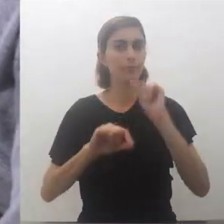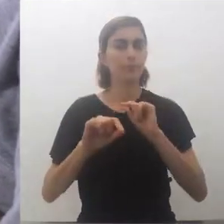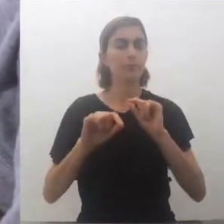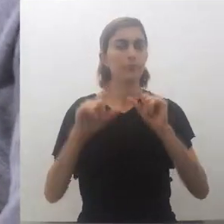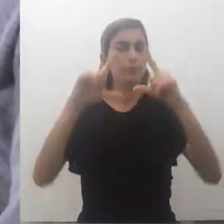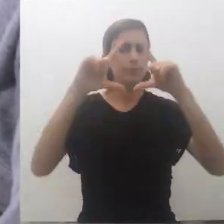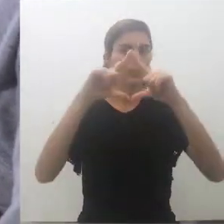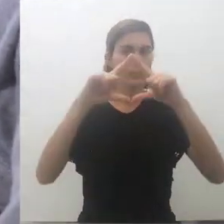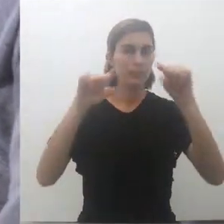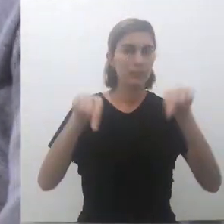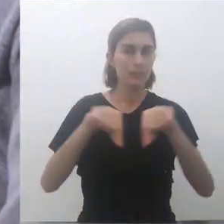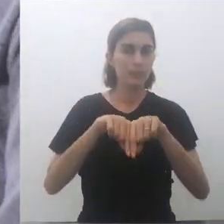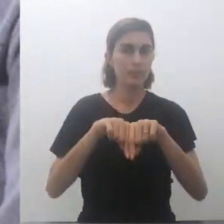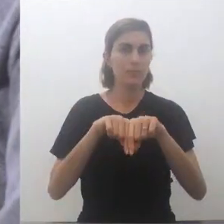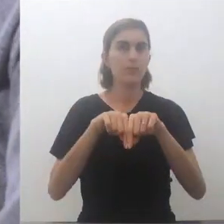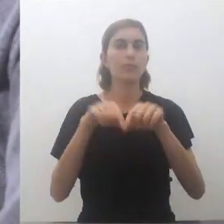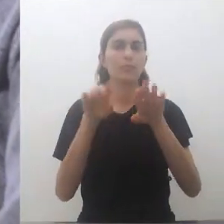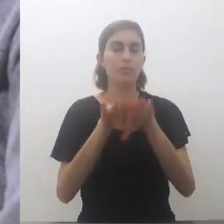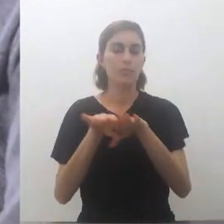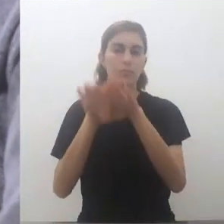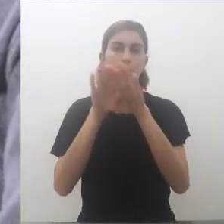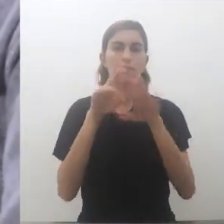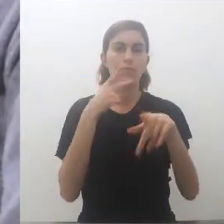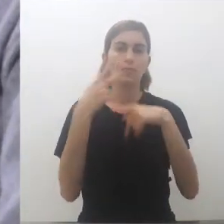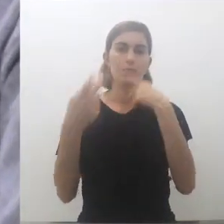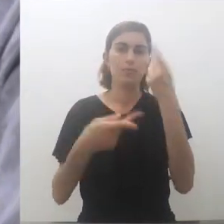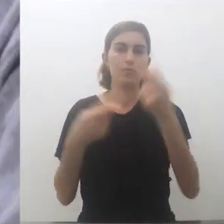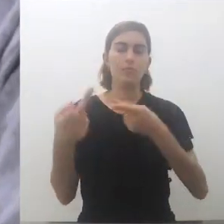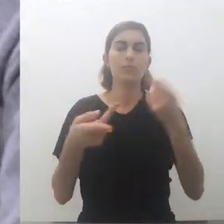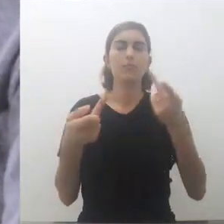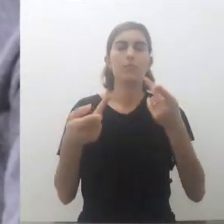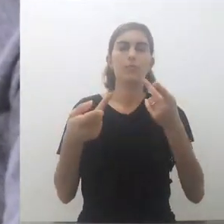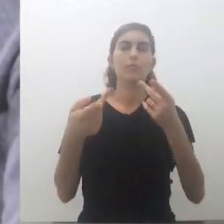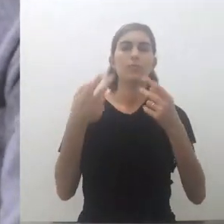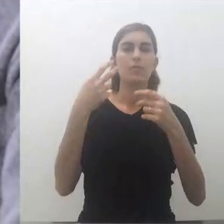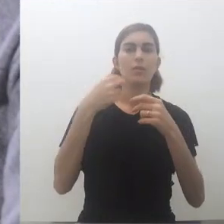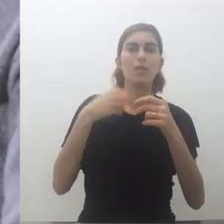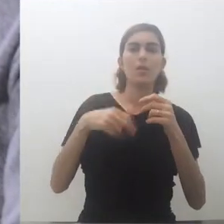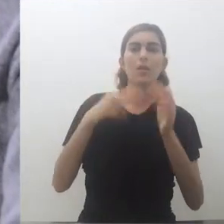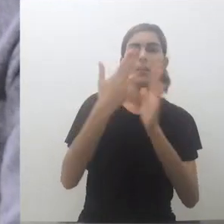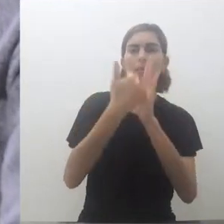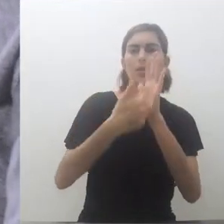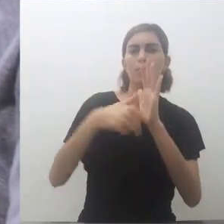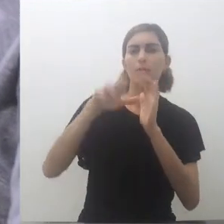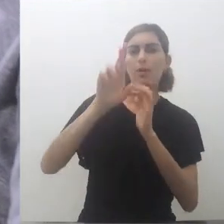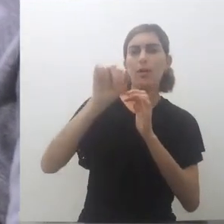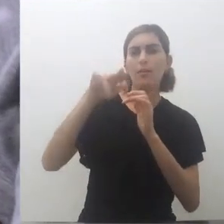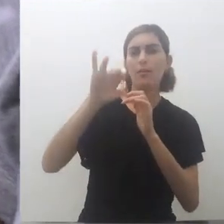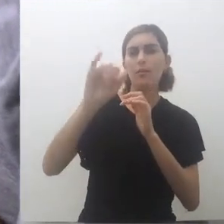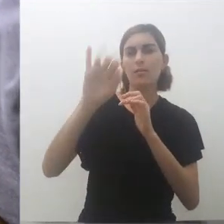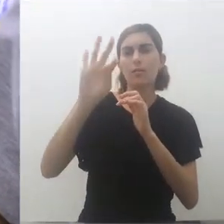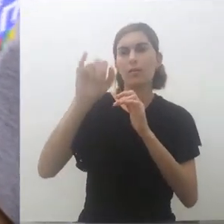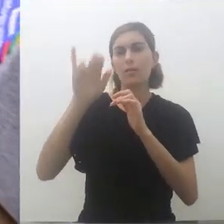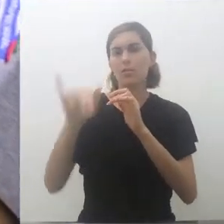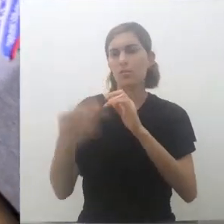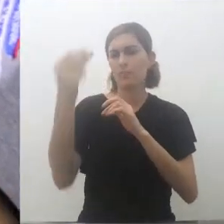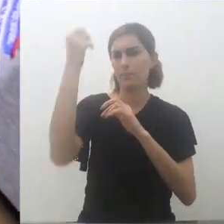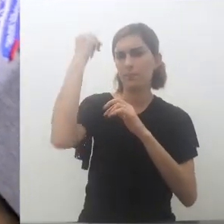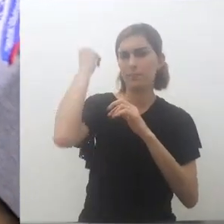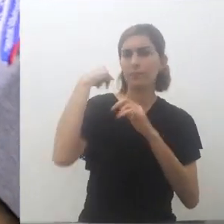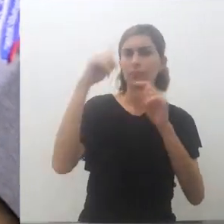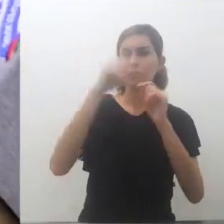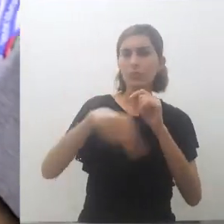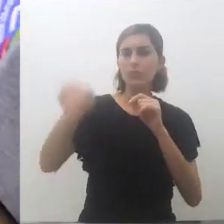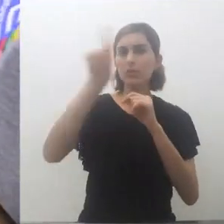Triangular, muito comum, como eu falei, nas pinturas renascentistas, circulares, com